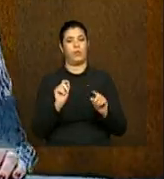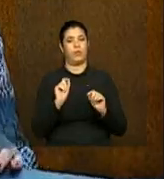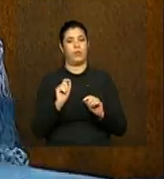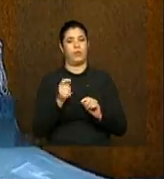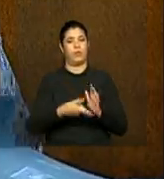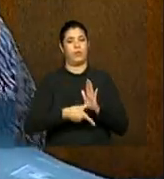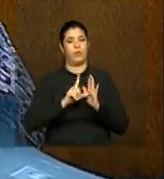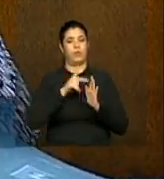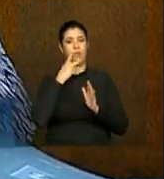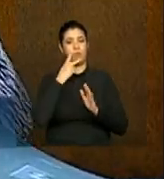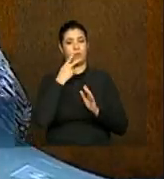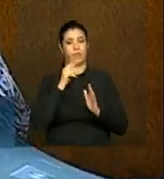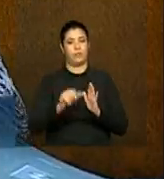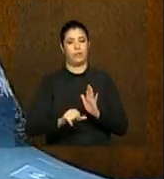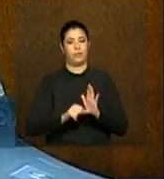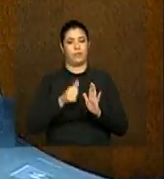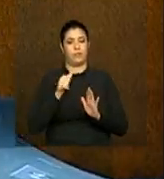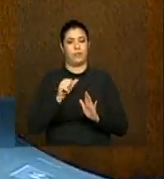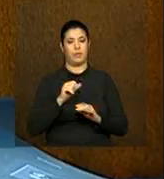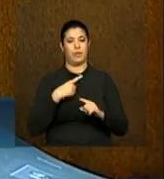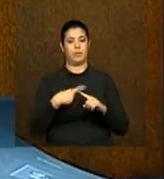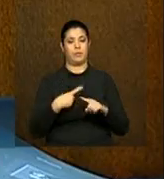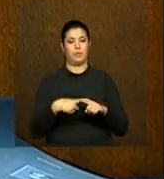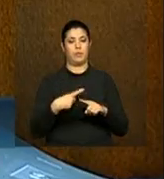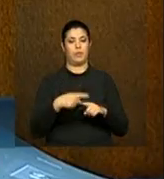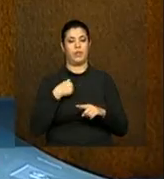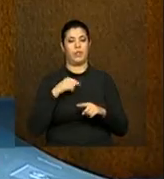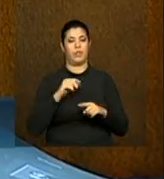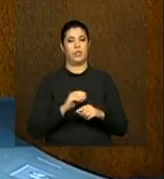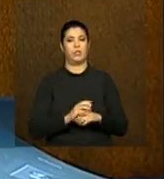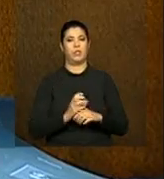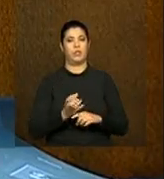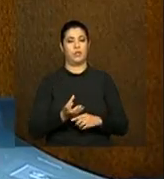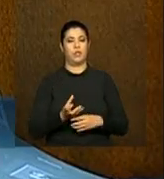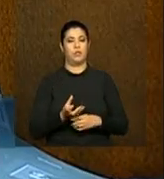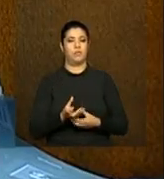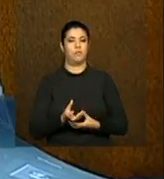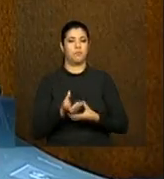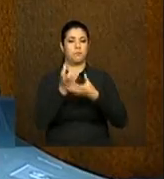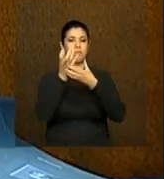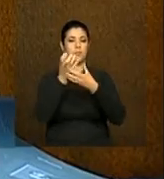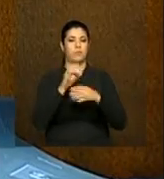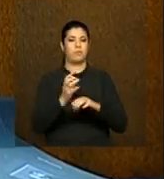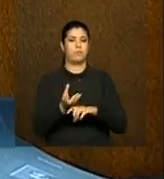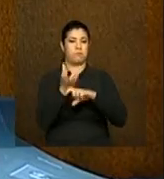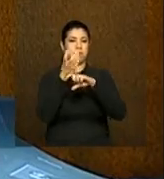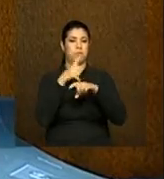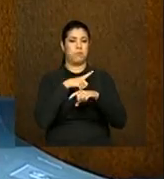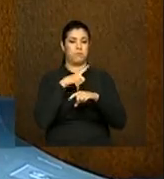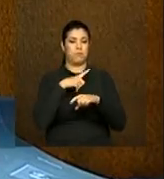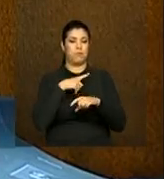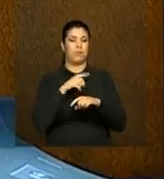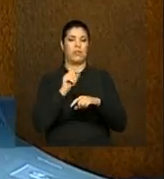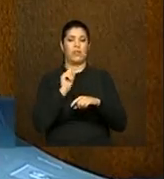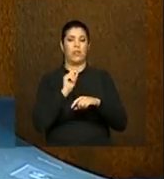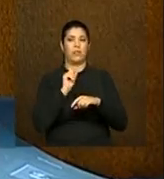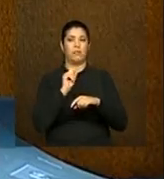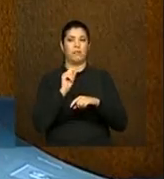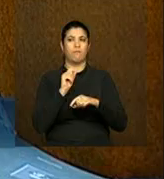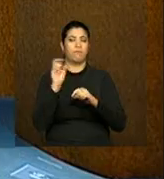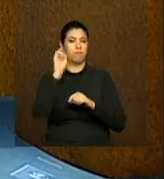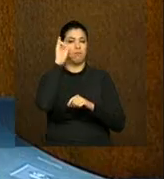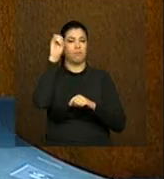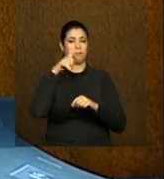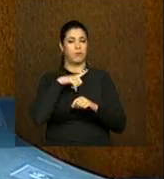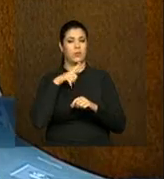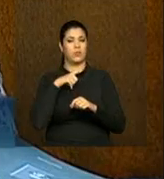a minha fala. em primeiro lugar, porque esse prêmio recebido pelo Fórum Interconselhos é considerado,